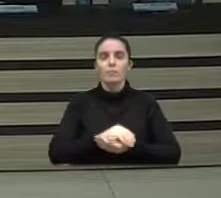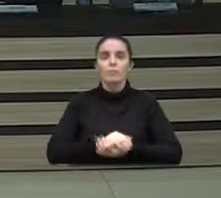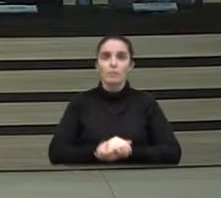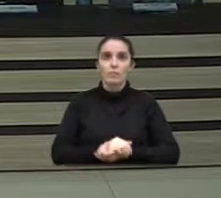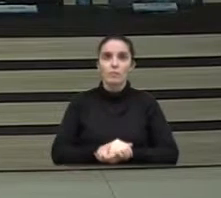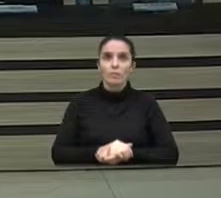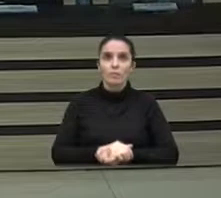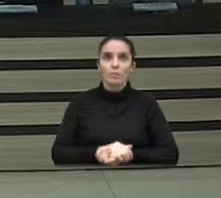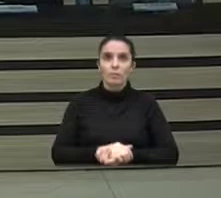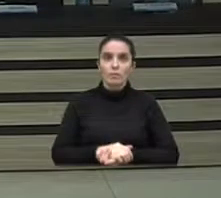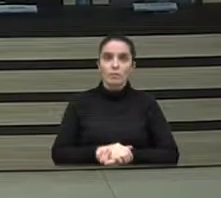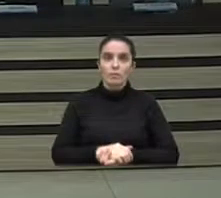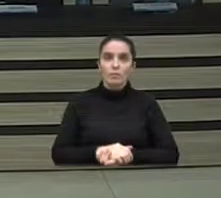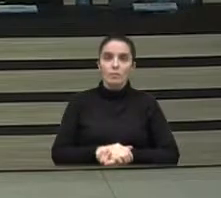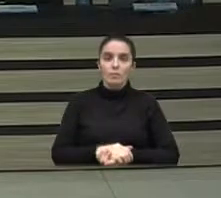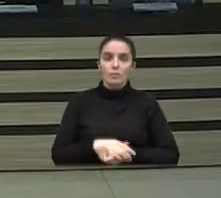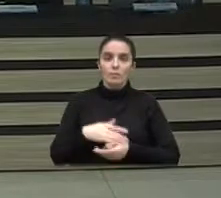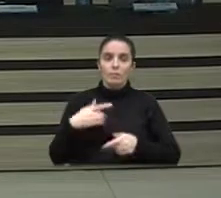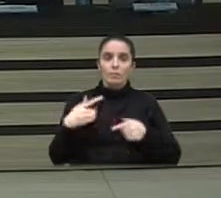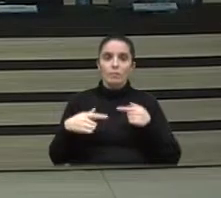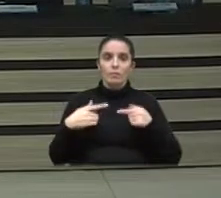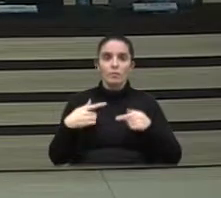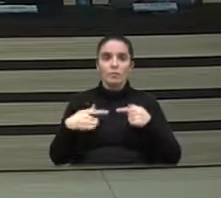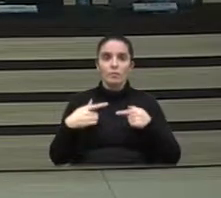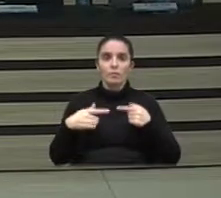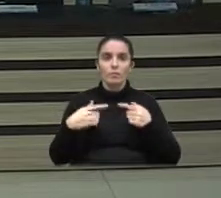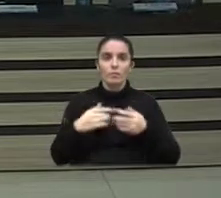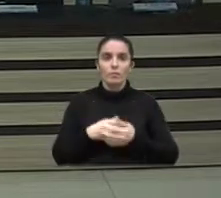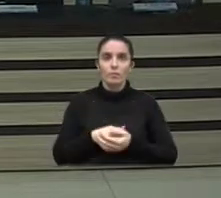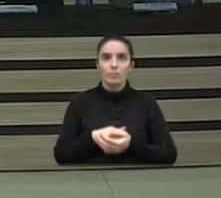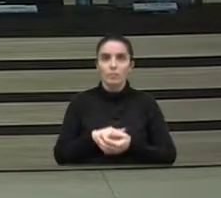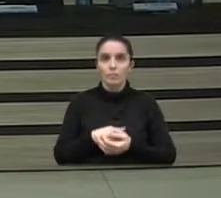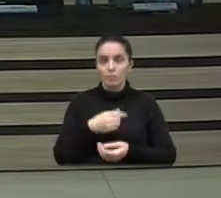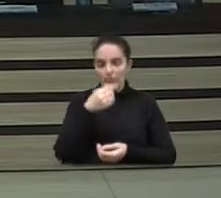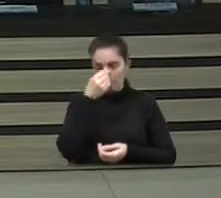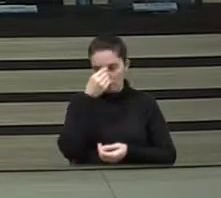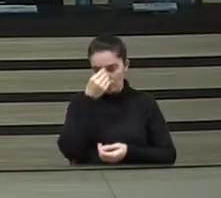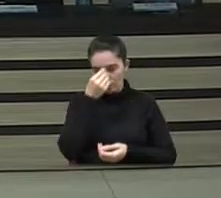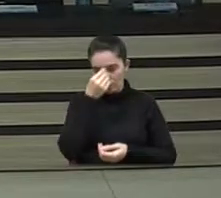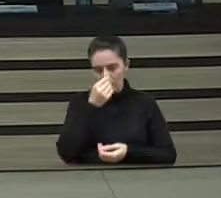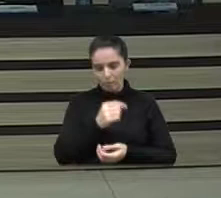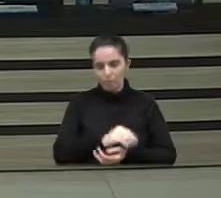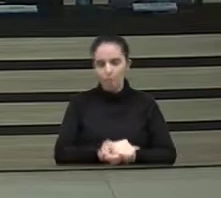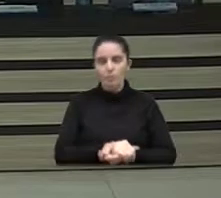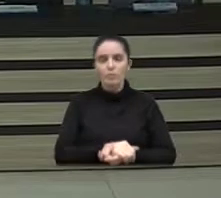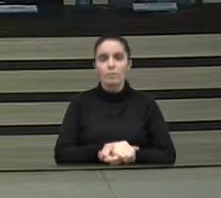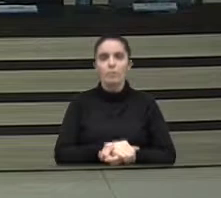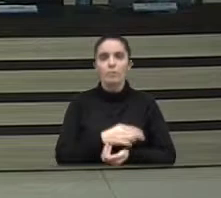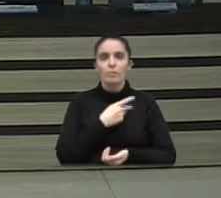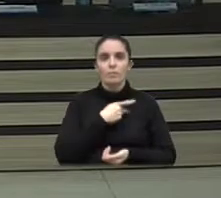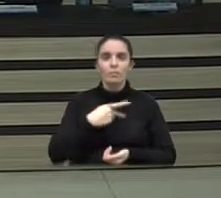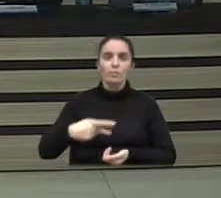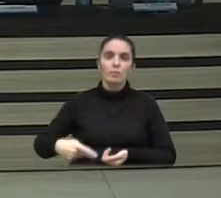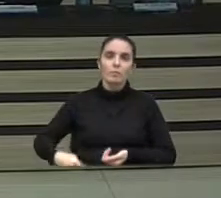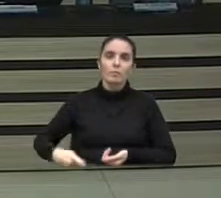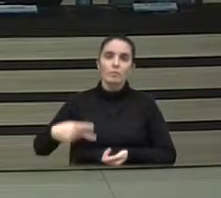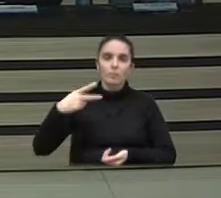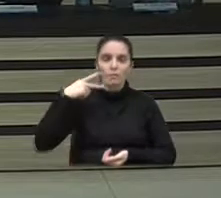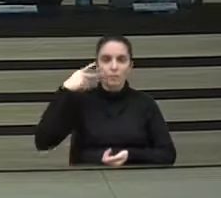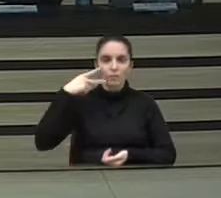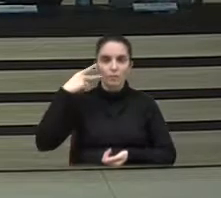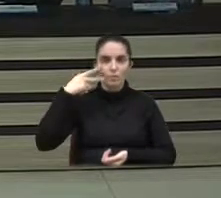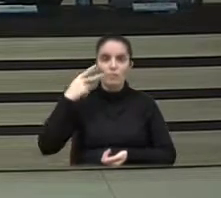Zé. Continua a discussão. Rapidamente. Jorge Freitas. Senhor presidente, senhoras e senhores